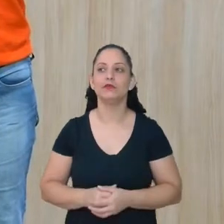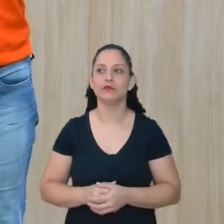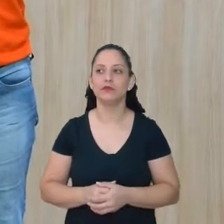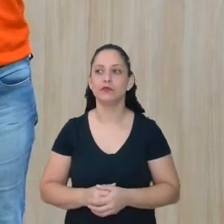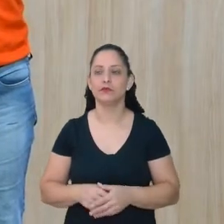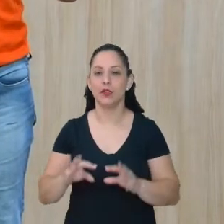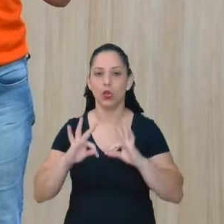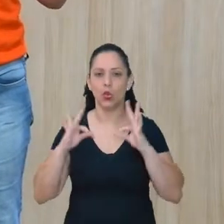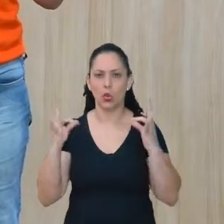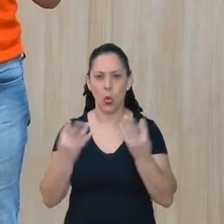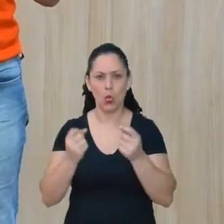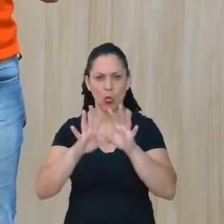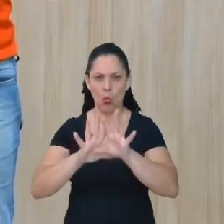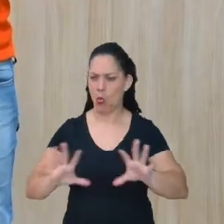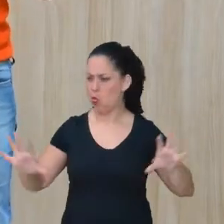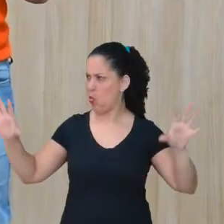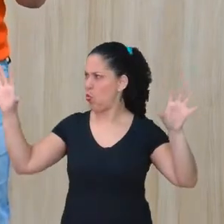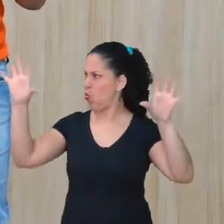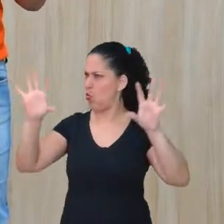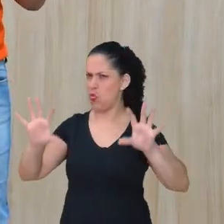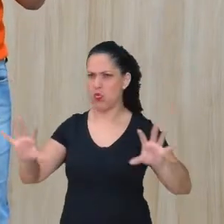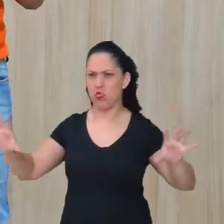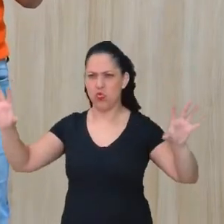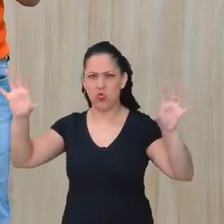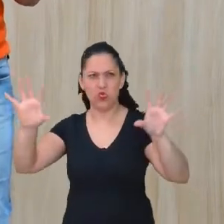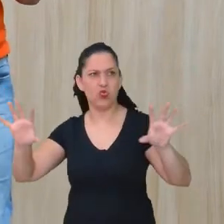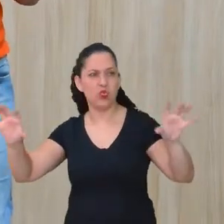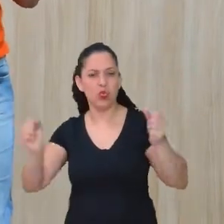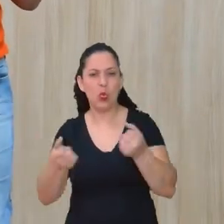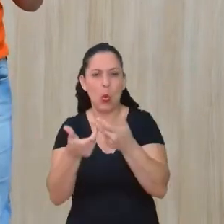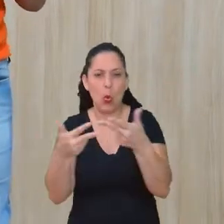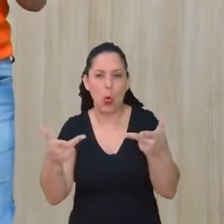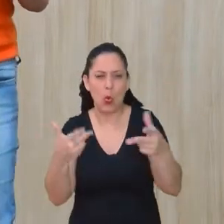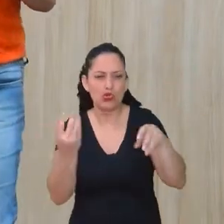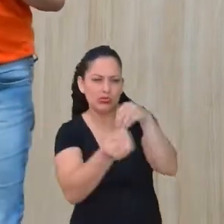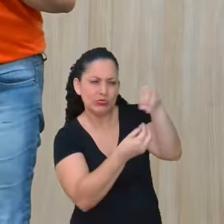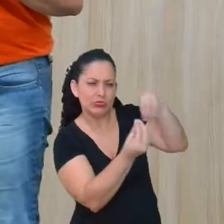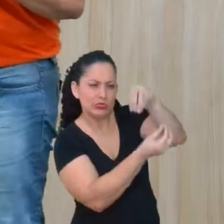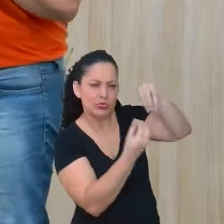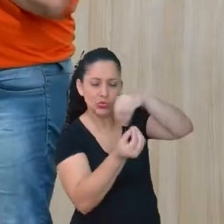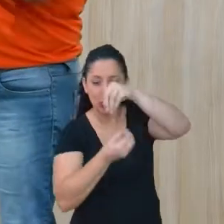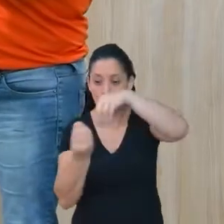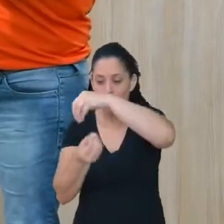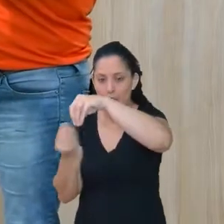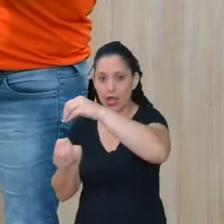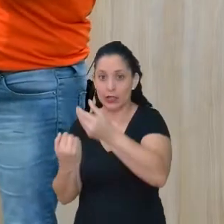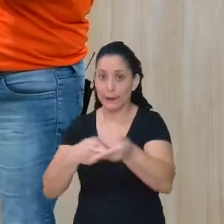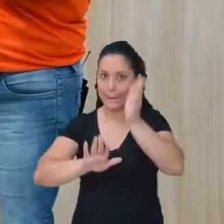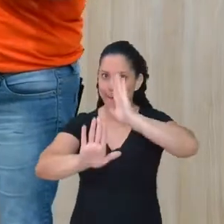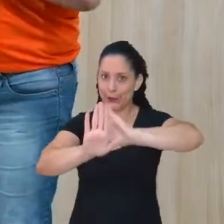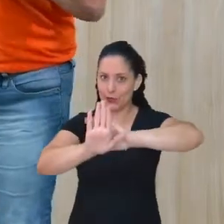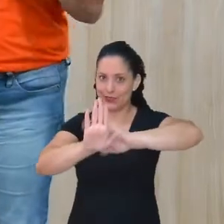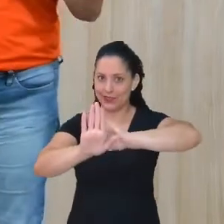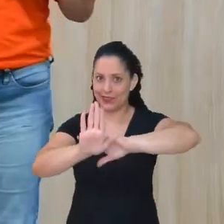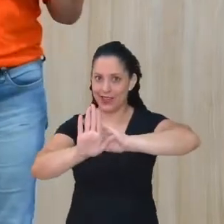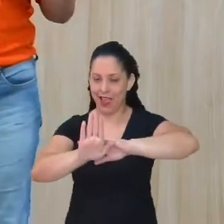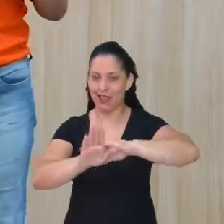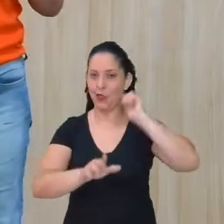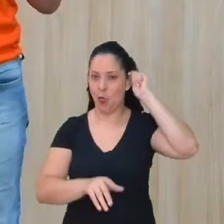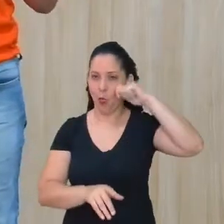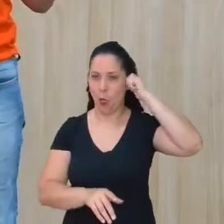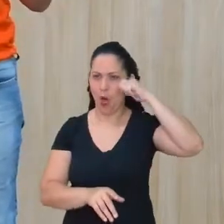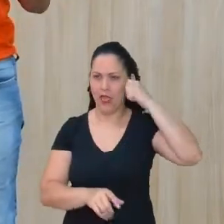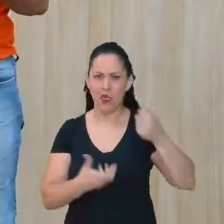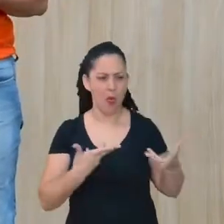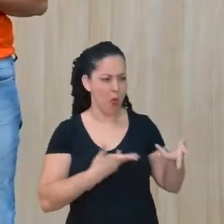toda uma parafernália aí, né, de objetos, né, e o ator ali no meio interagindo com